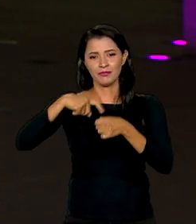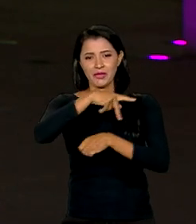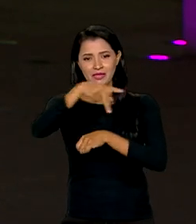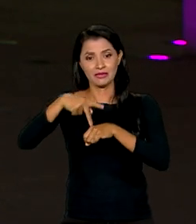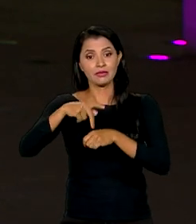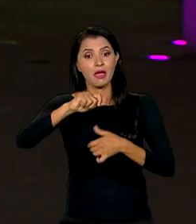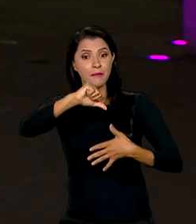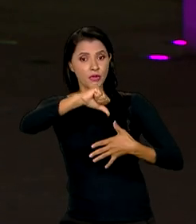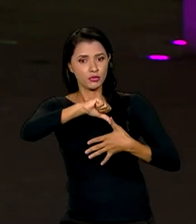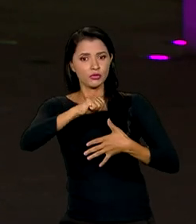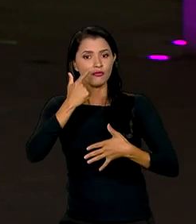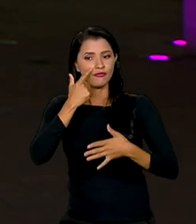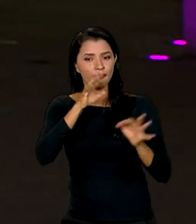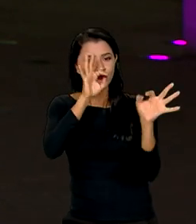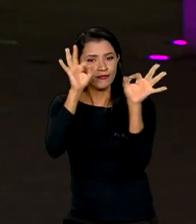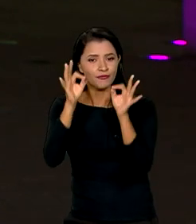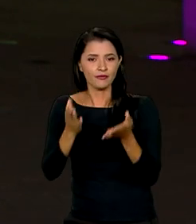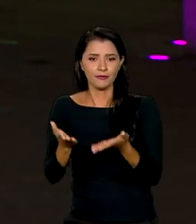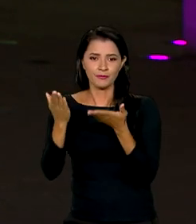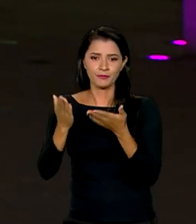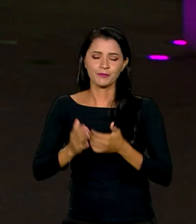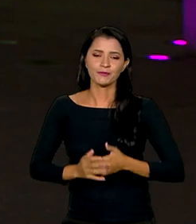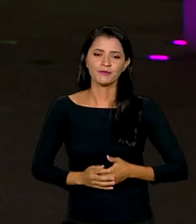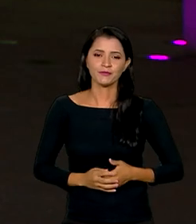do Sul. Vamos assistir.